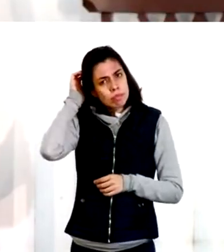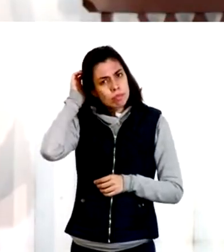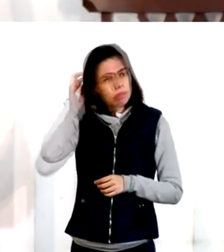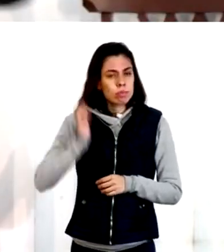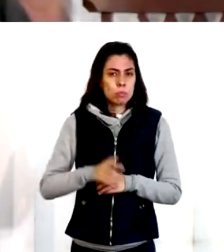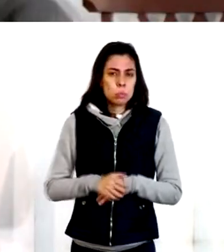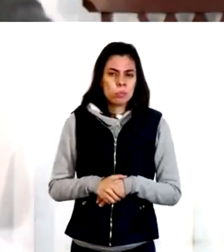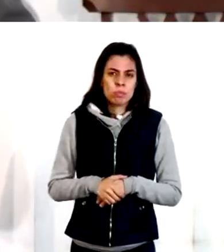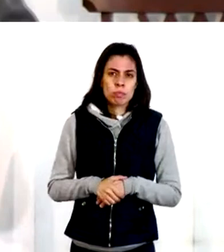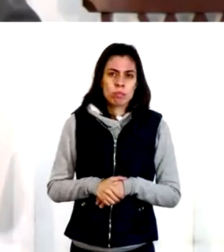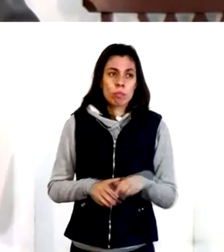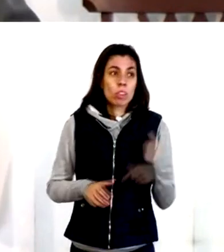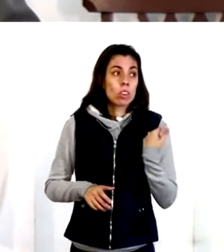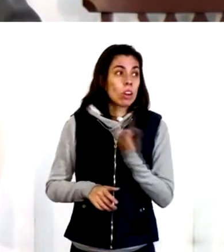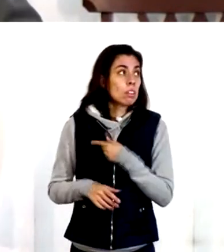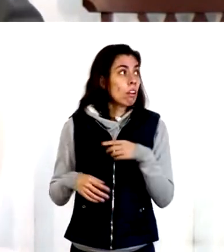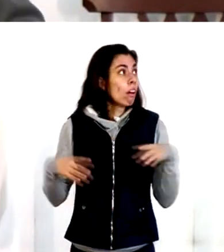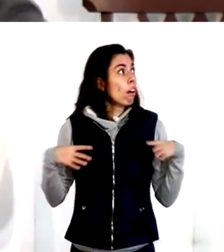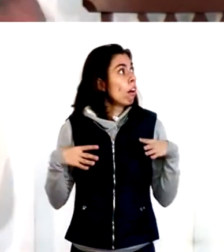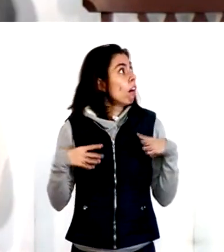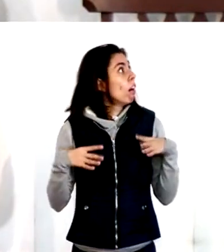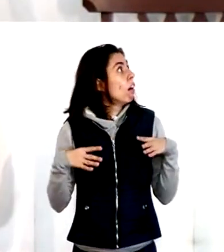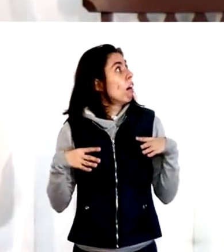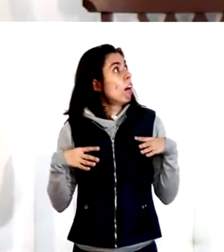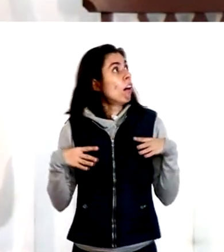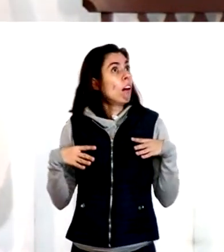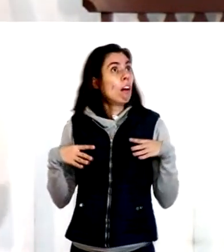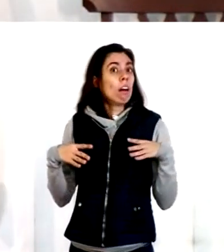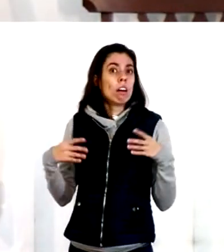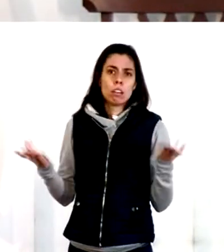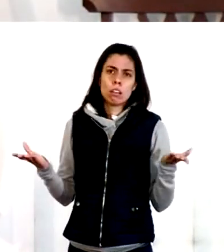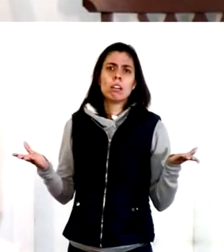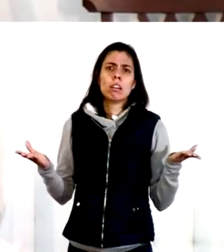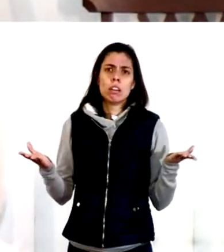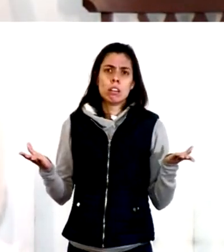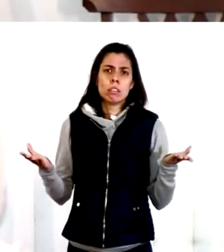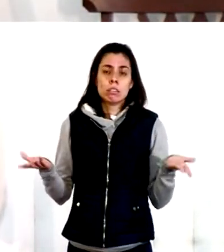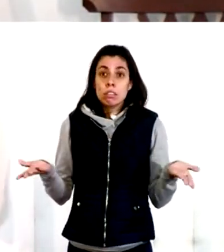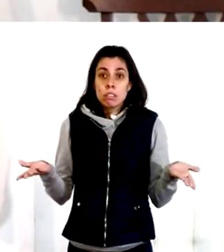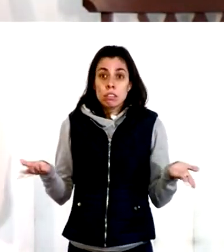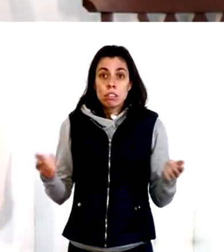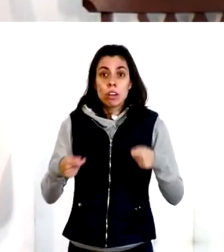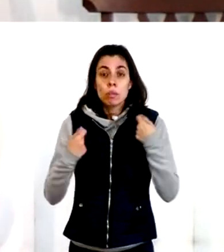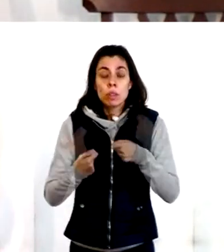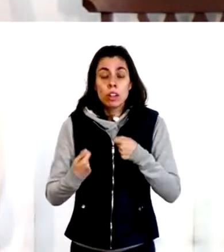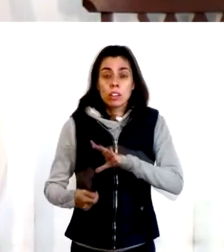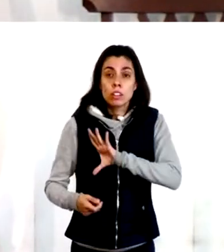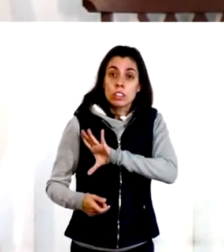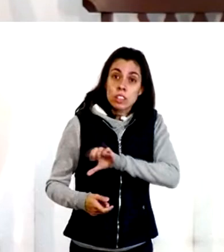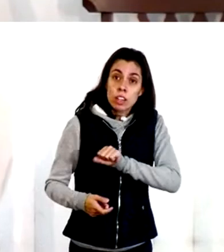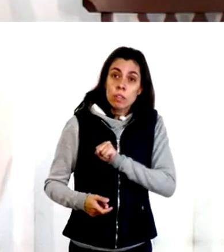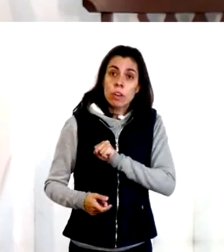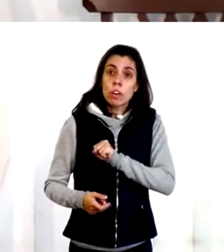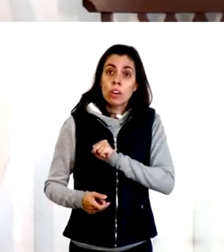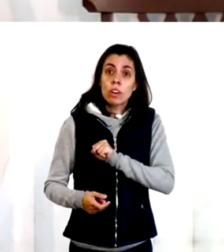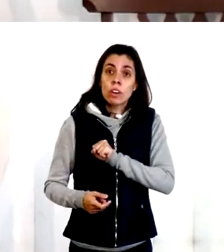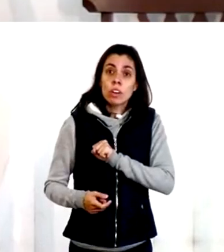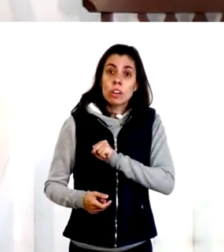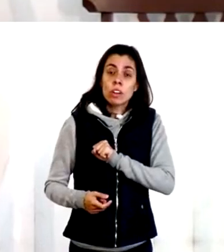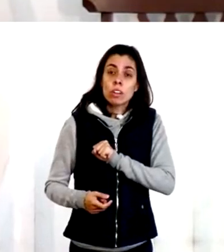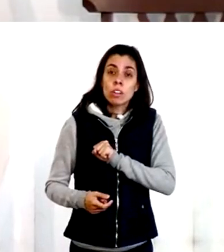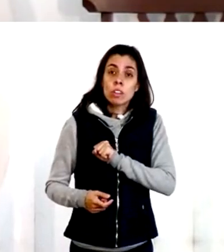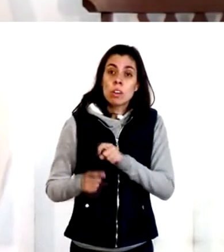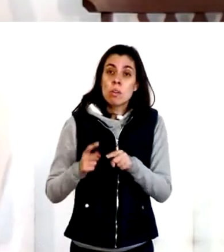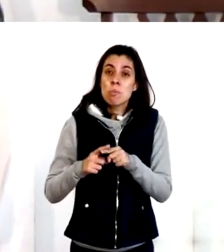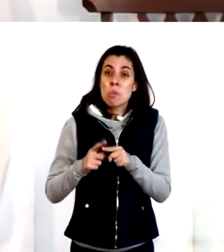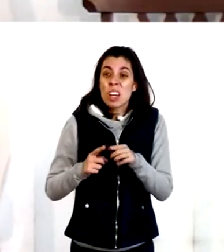pela frente assoviando. Nós precisamos de um tipo de amor que muitas vezes não temos e precisamos orar: Senhor, me dá